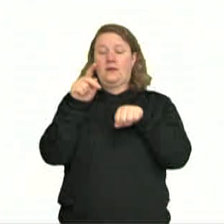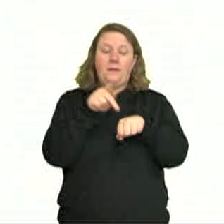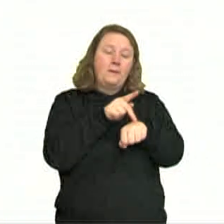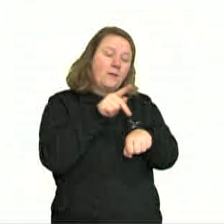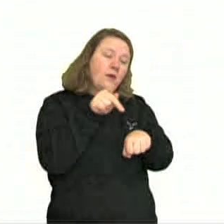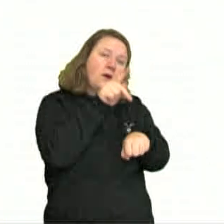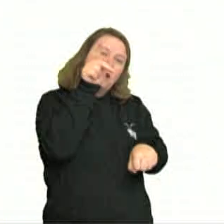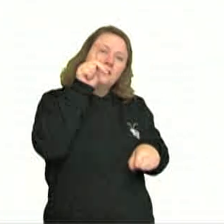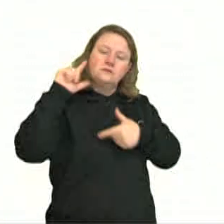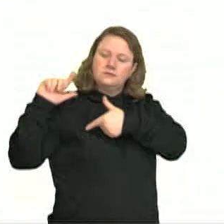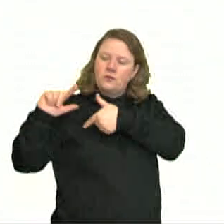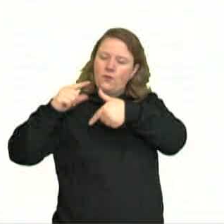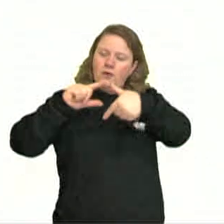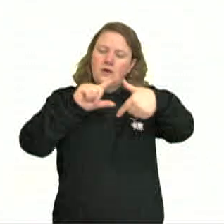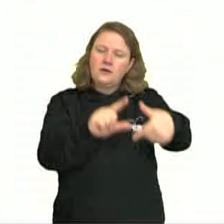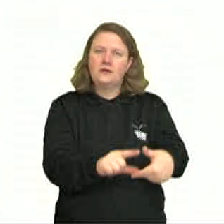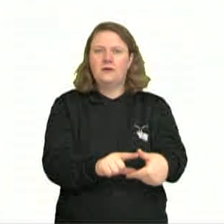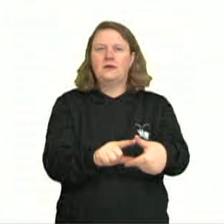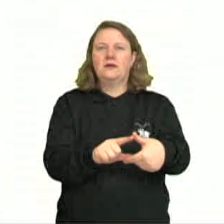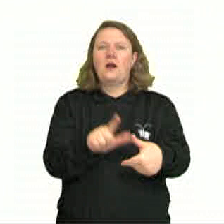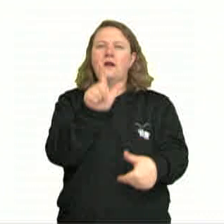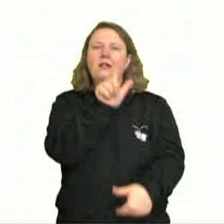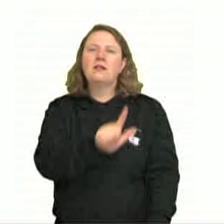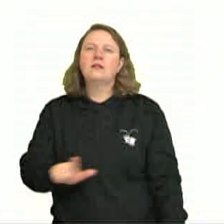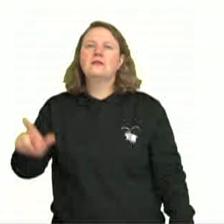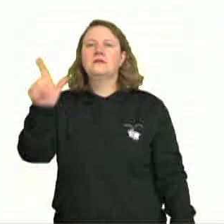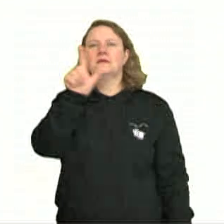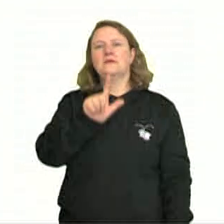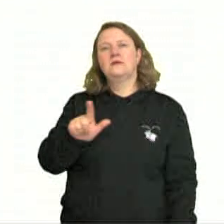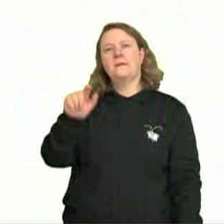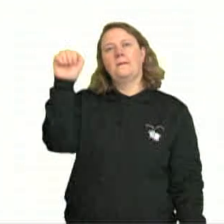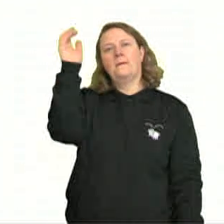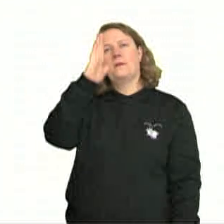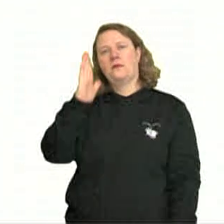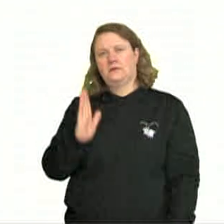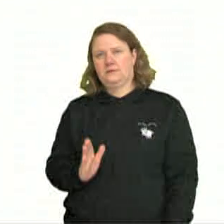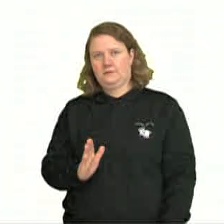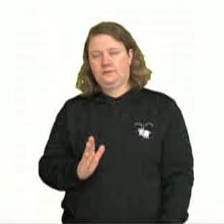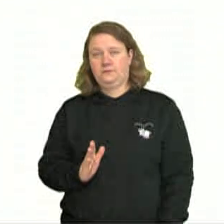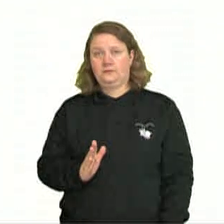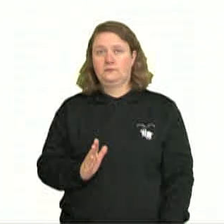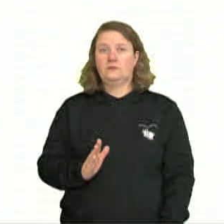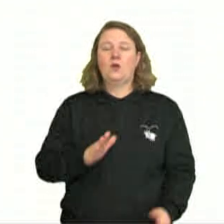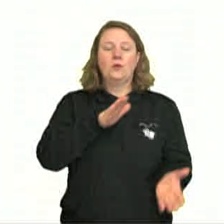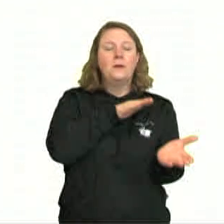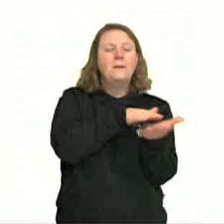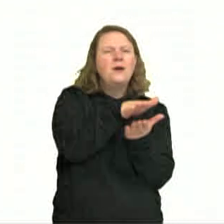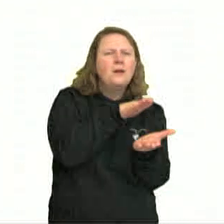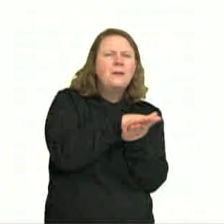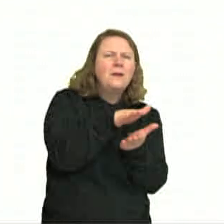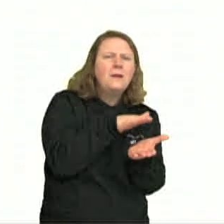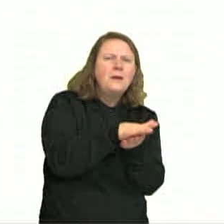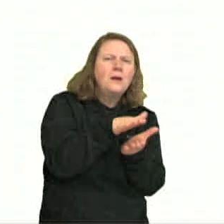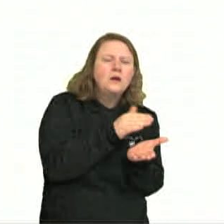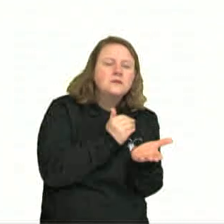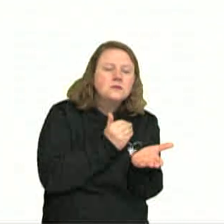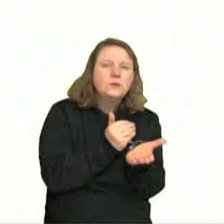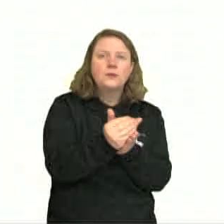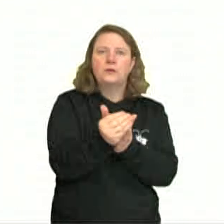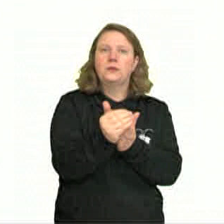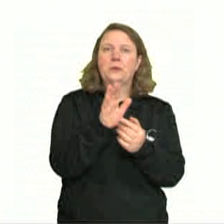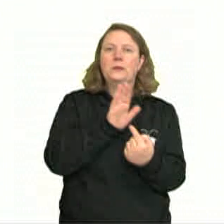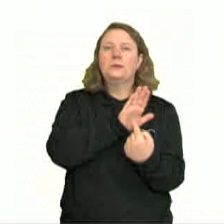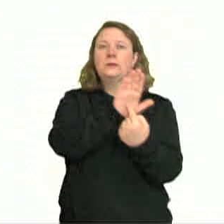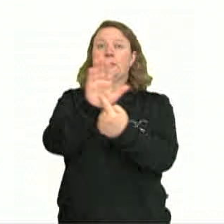às tradições da lírica luso-brasileira. Apesar disso, suas publicações iniciais